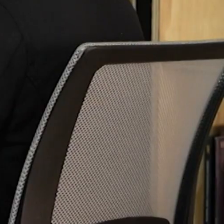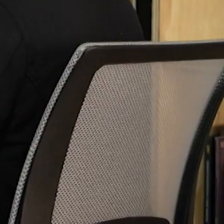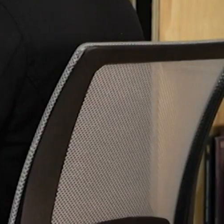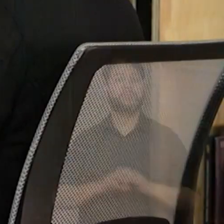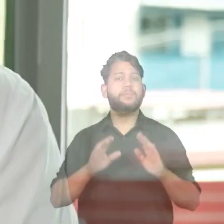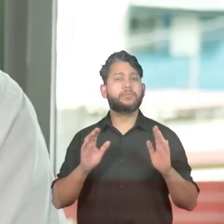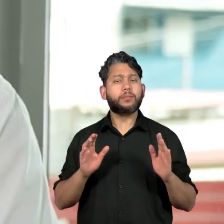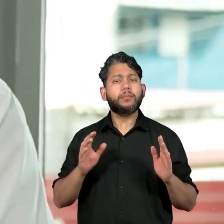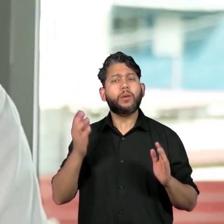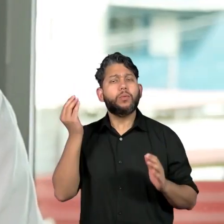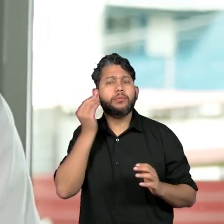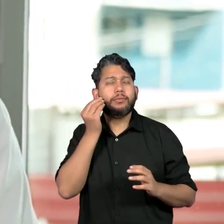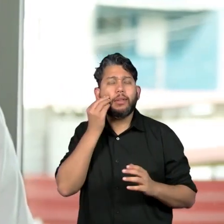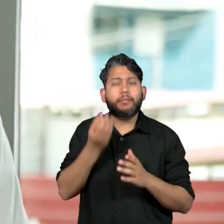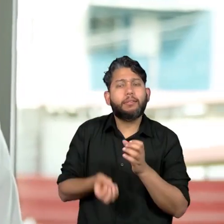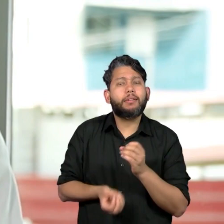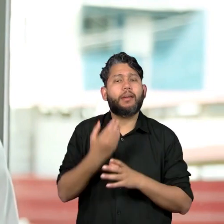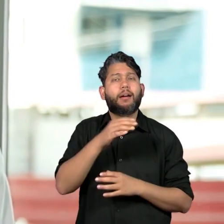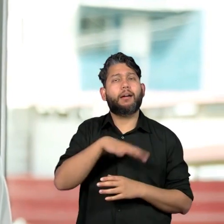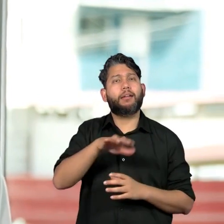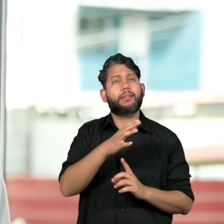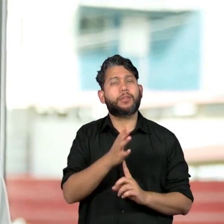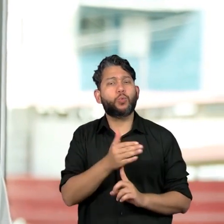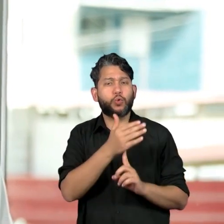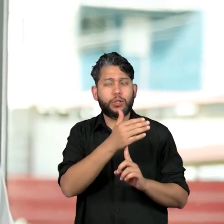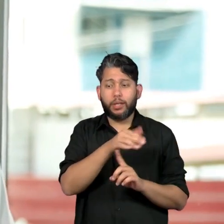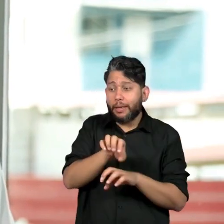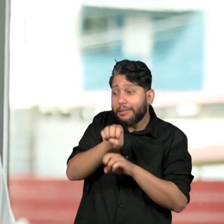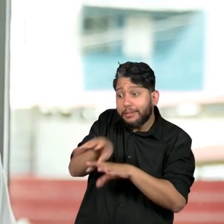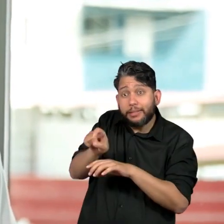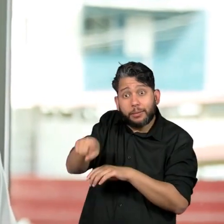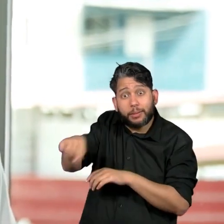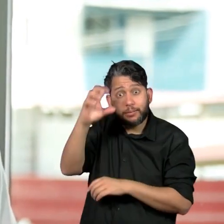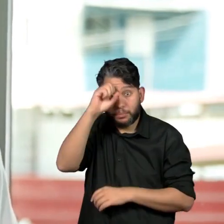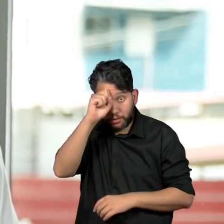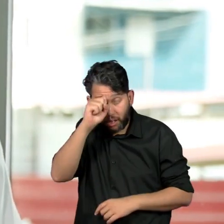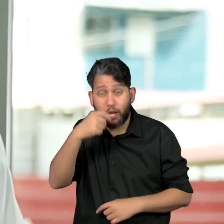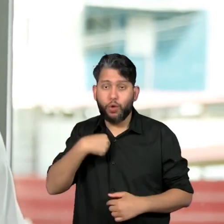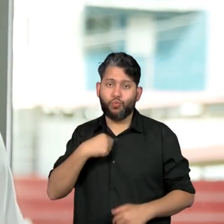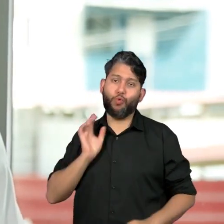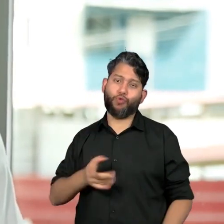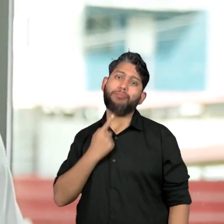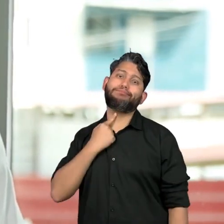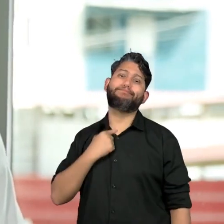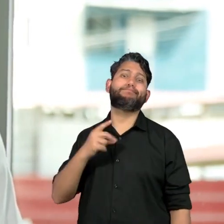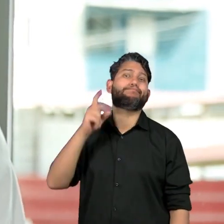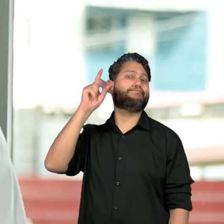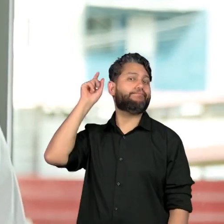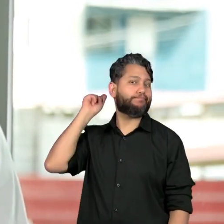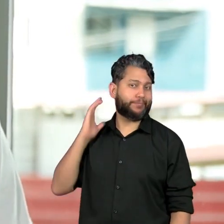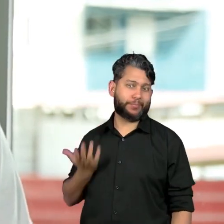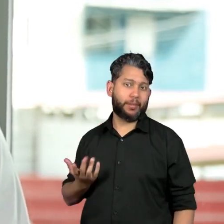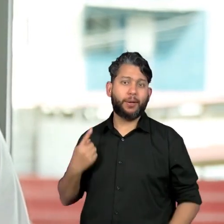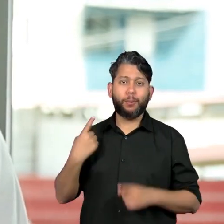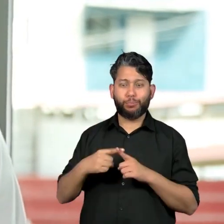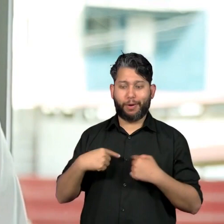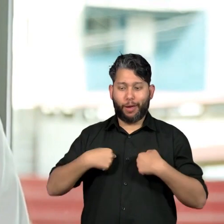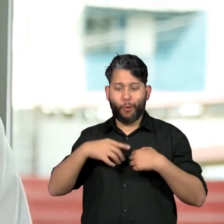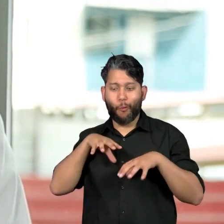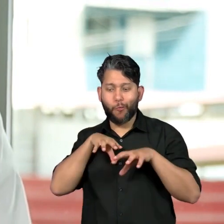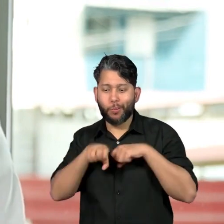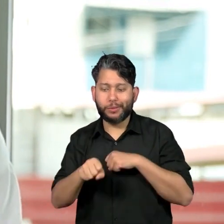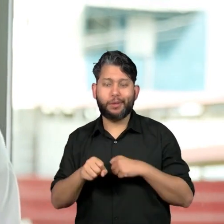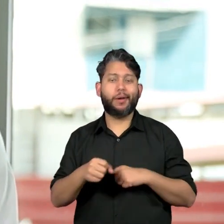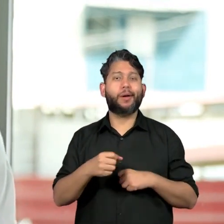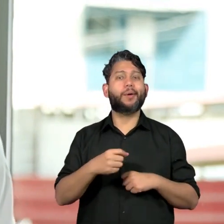Criar uma solução de tecnologia e de ensino de tecnologia já era um desejo antigo, porque a nossa formação, a minha